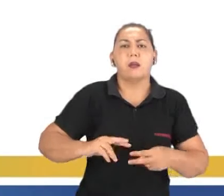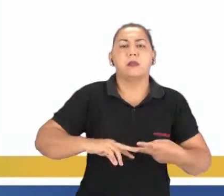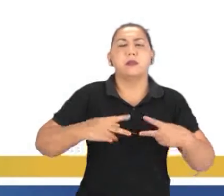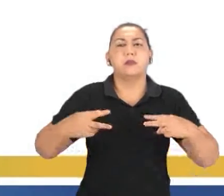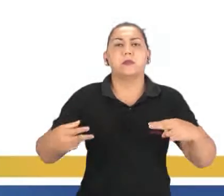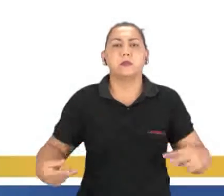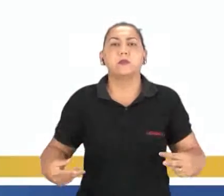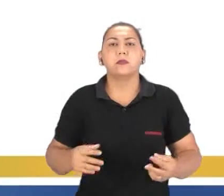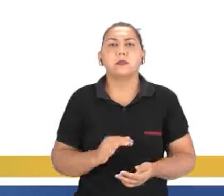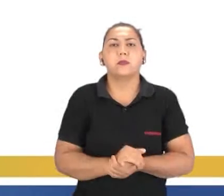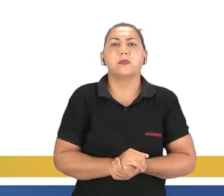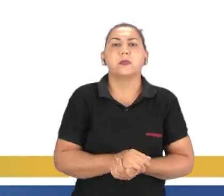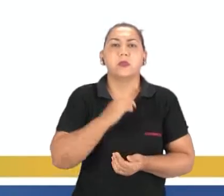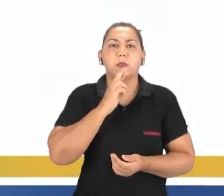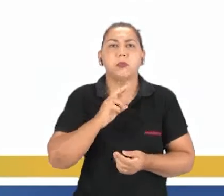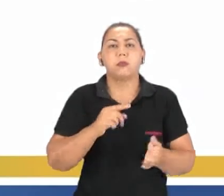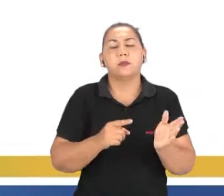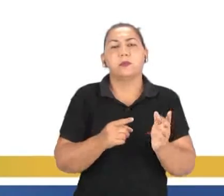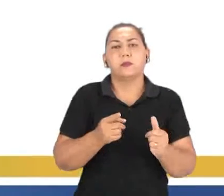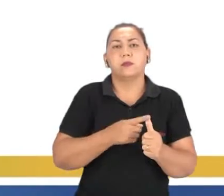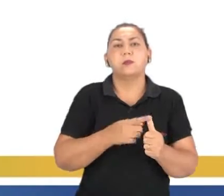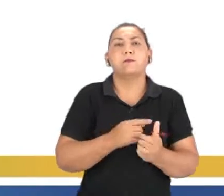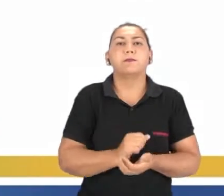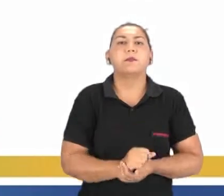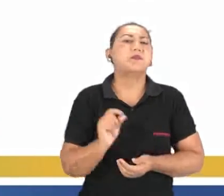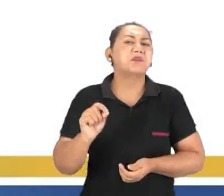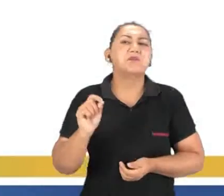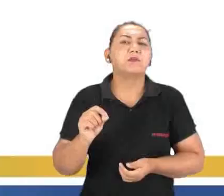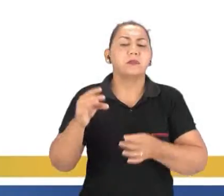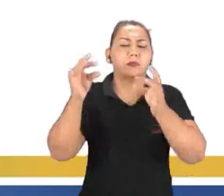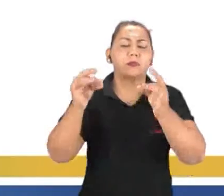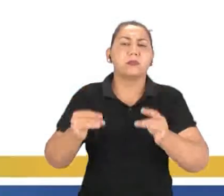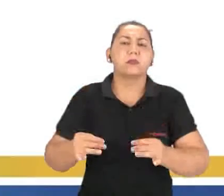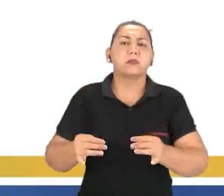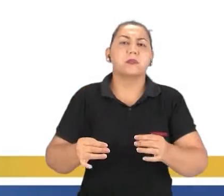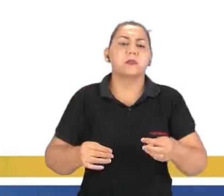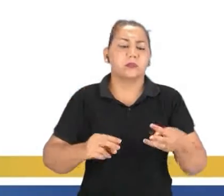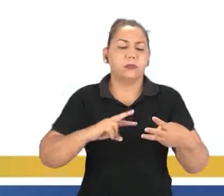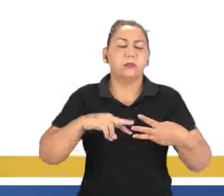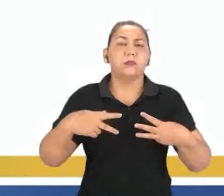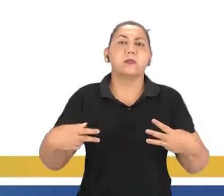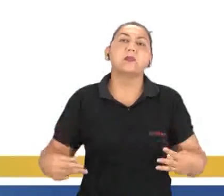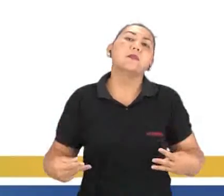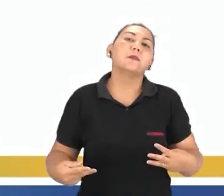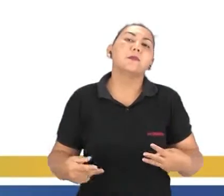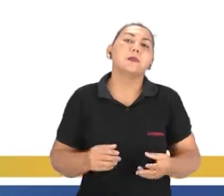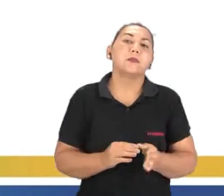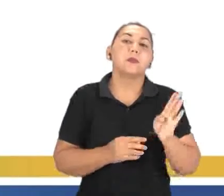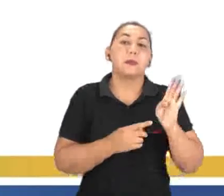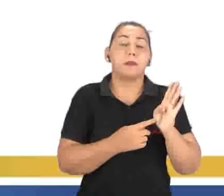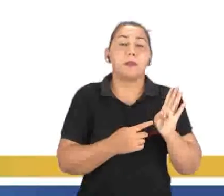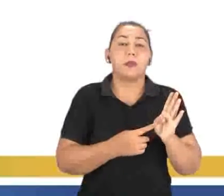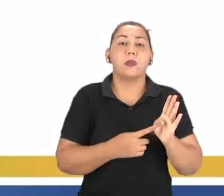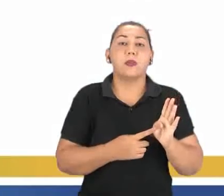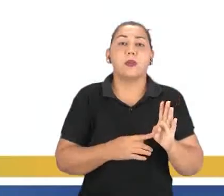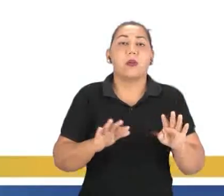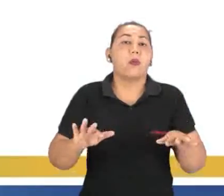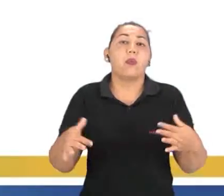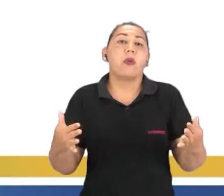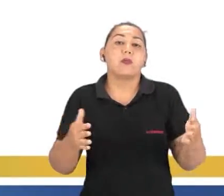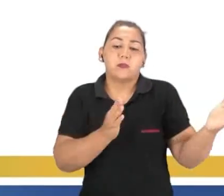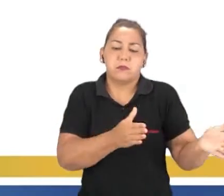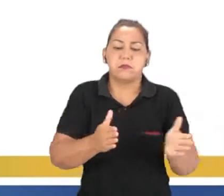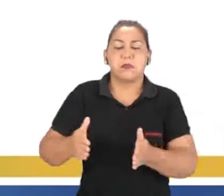letra A. O que são os fatores de Mendel? Letra B. Qual processo é responsável pela separação dos